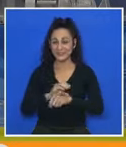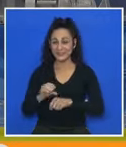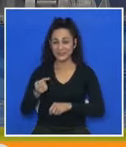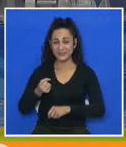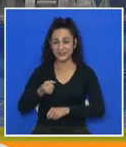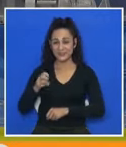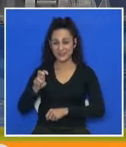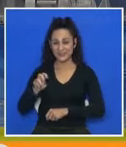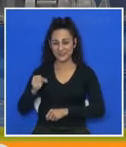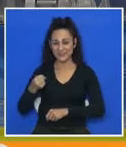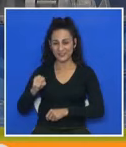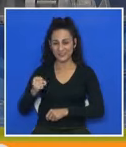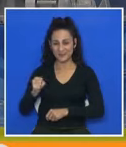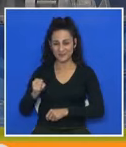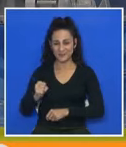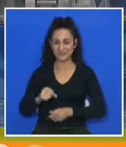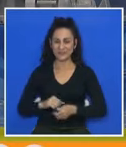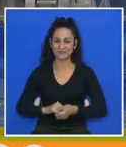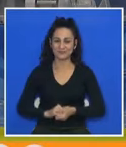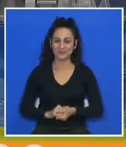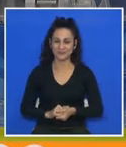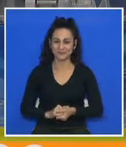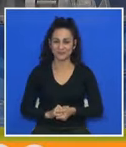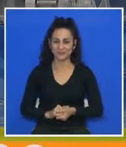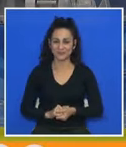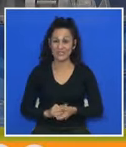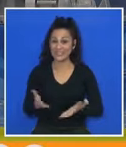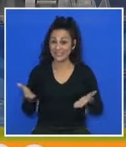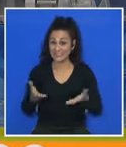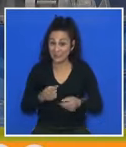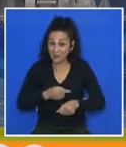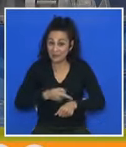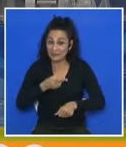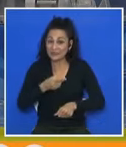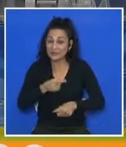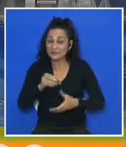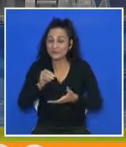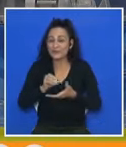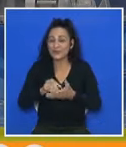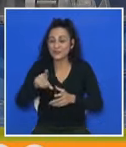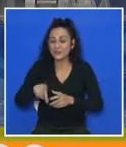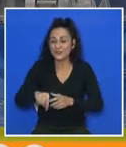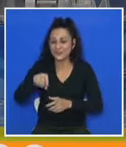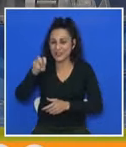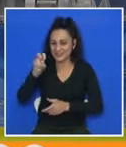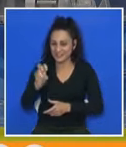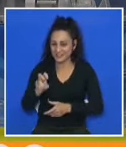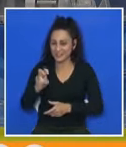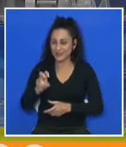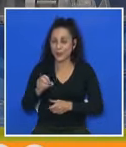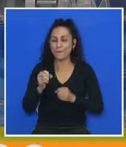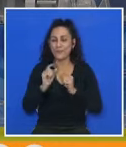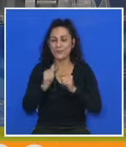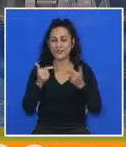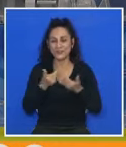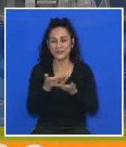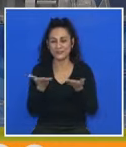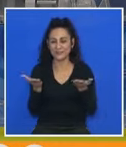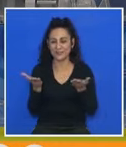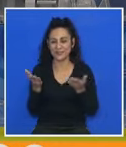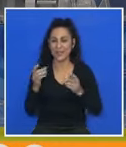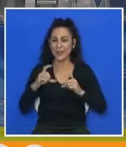número 58. Cinza 58. E agora, faltam 5 números. Boa sorte para você.